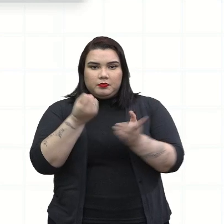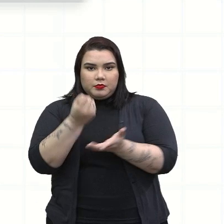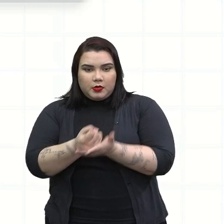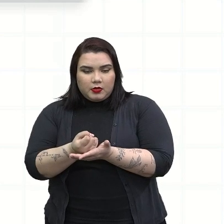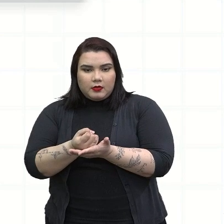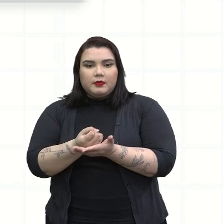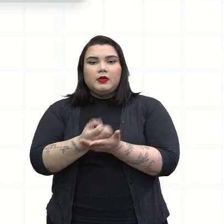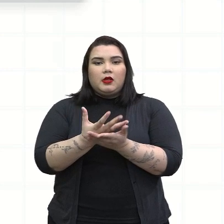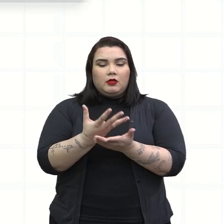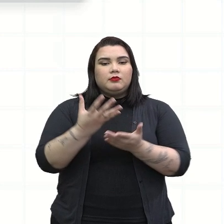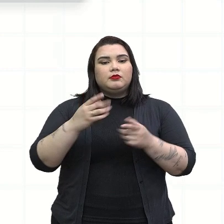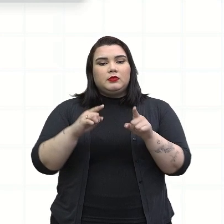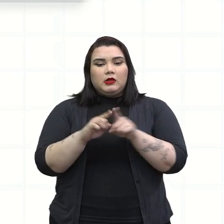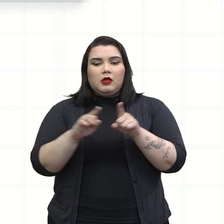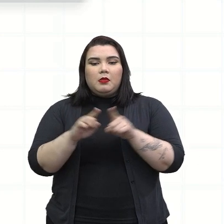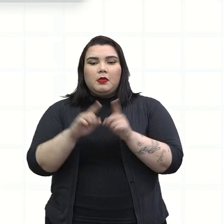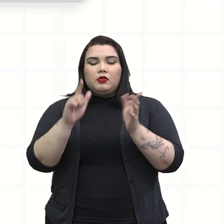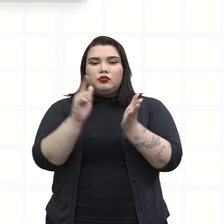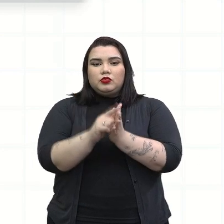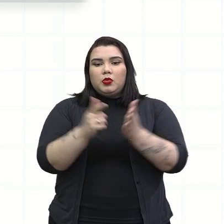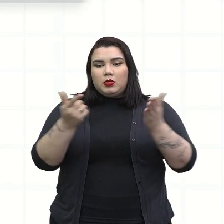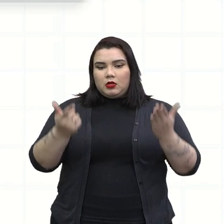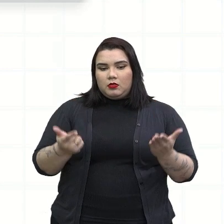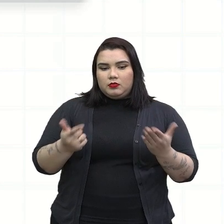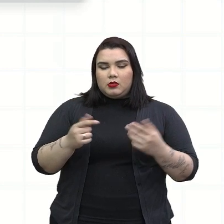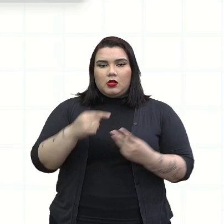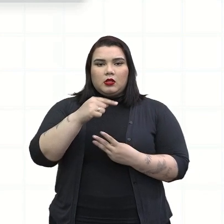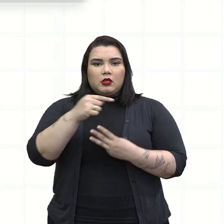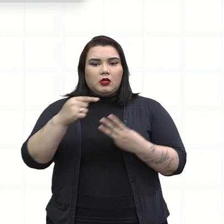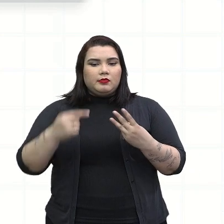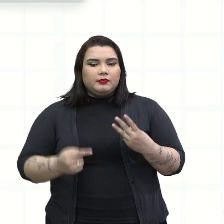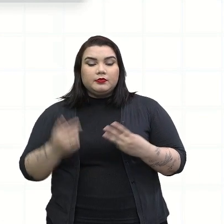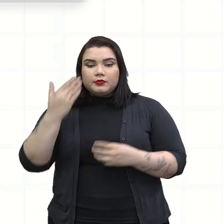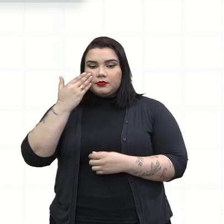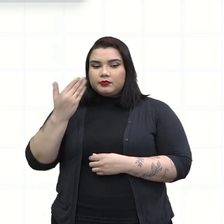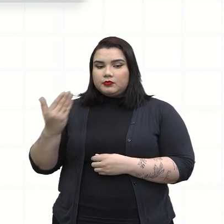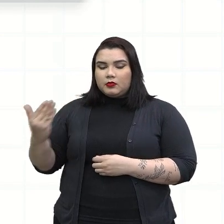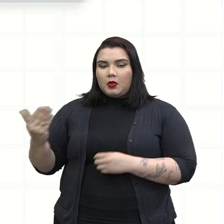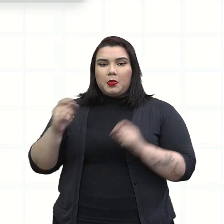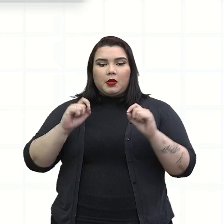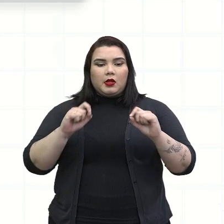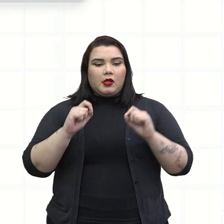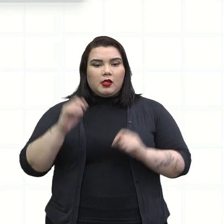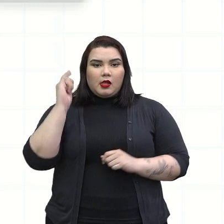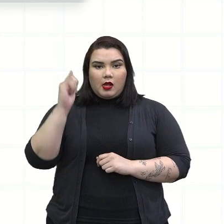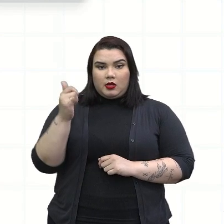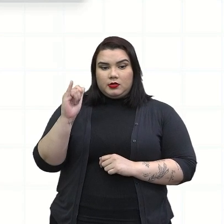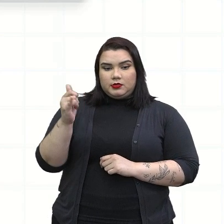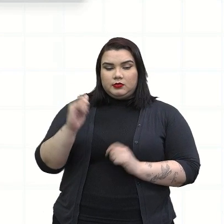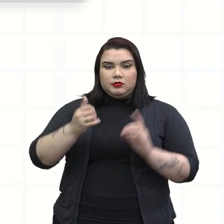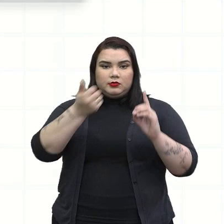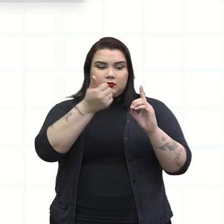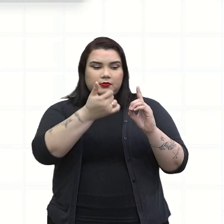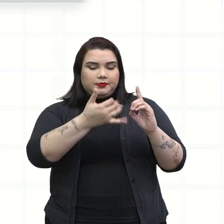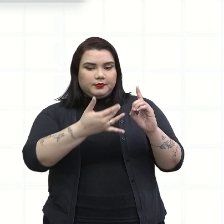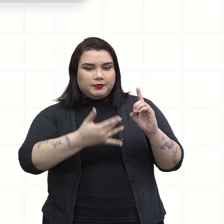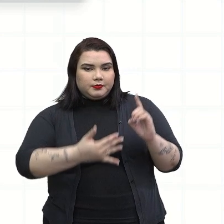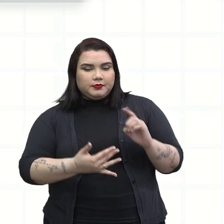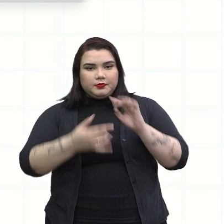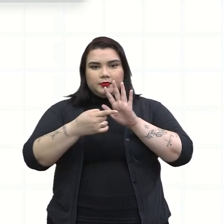jornal, newspaper. E temos aqui 3 opções, né? Narrativo, descritivo